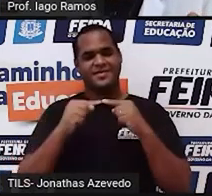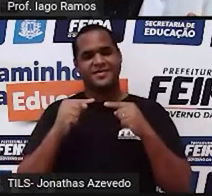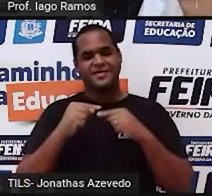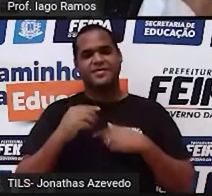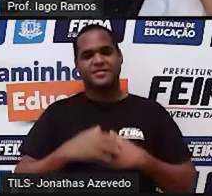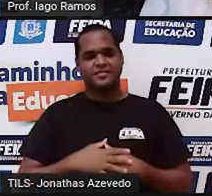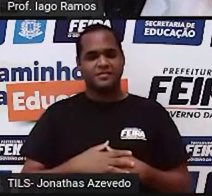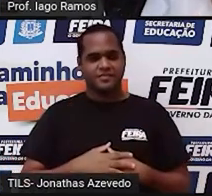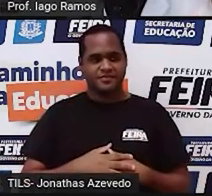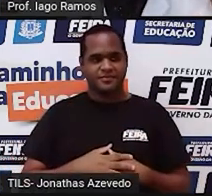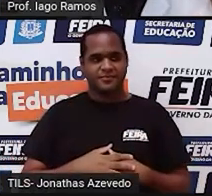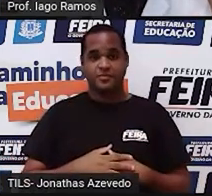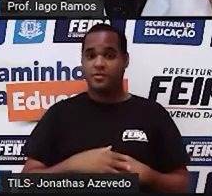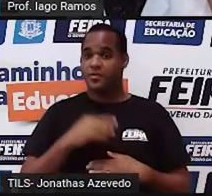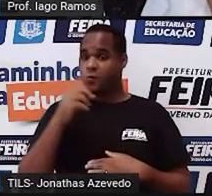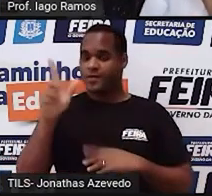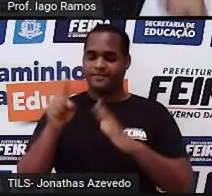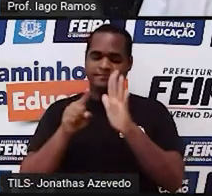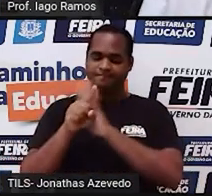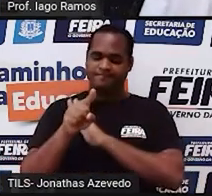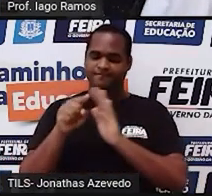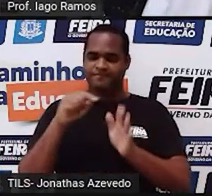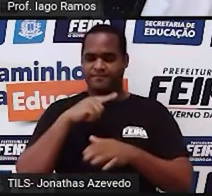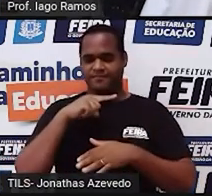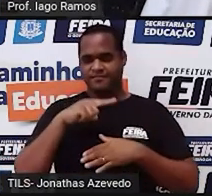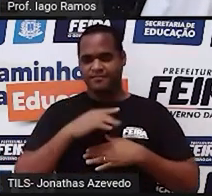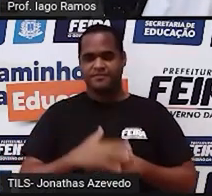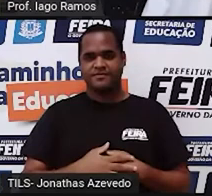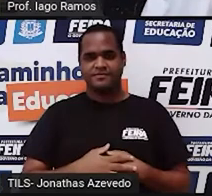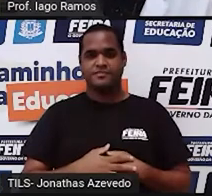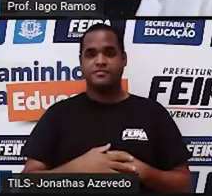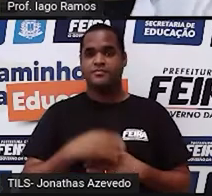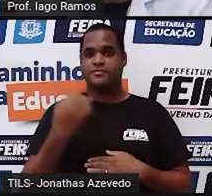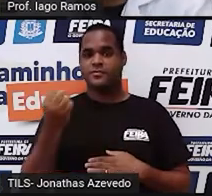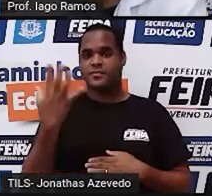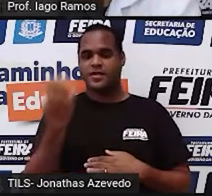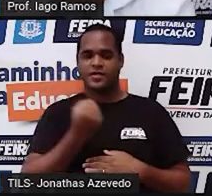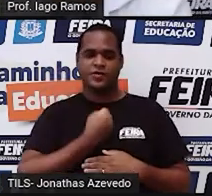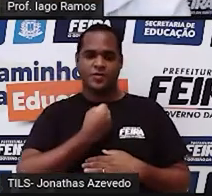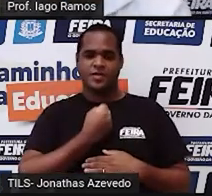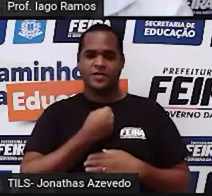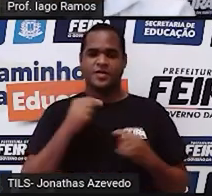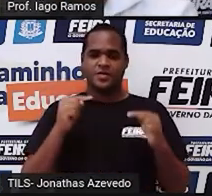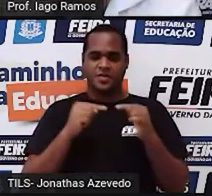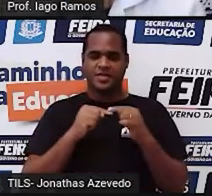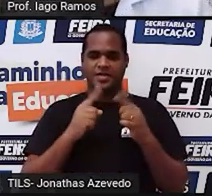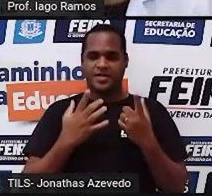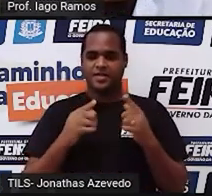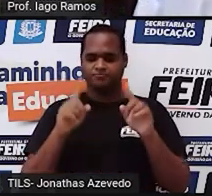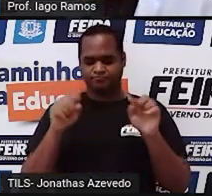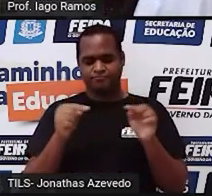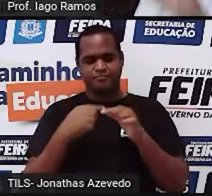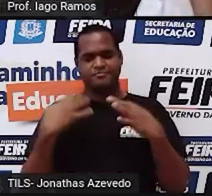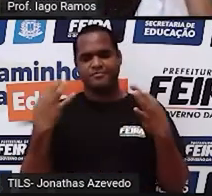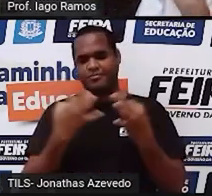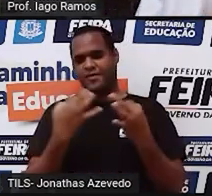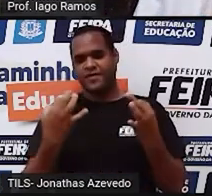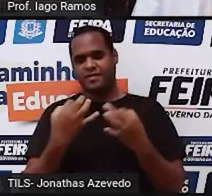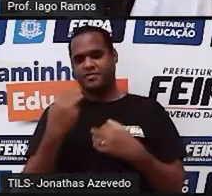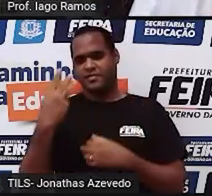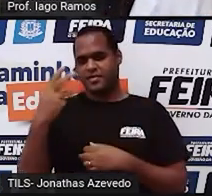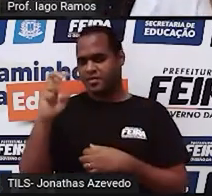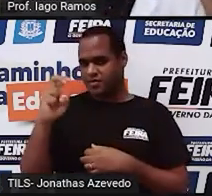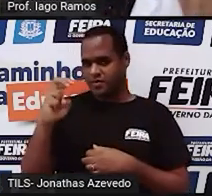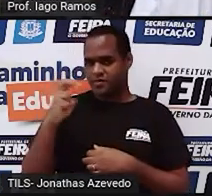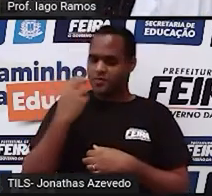bom mais uma perguntinha qual dos números a seguir é um número quadrado perfeito é o